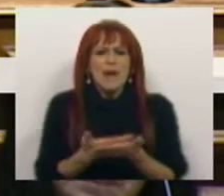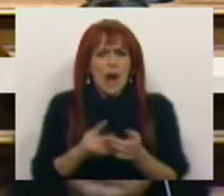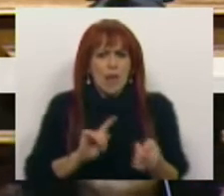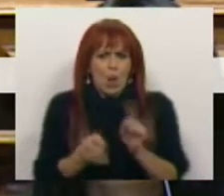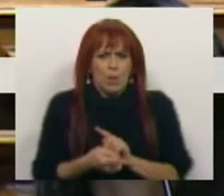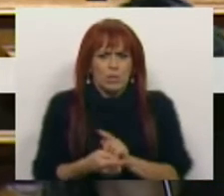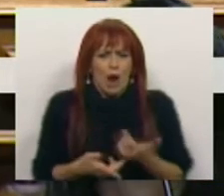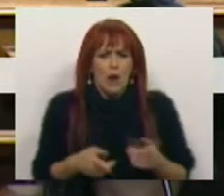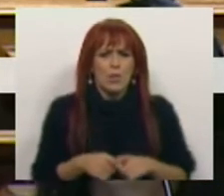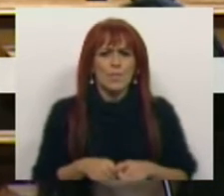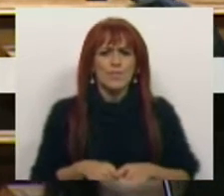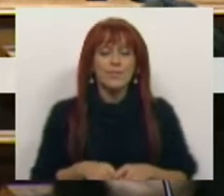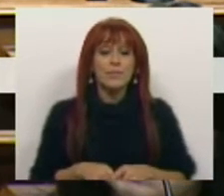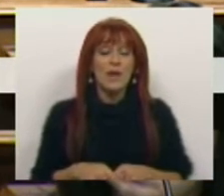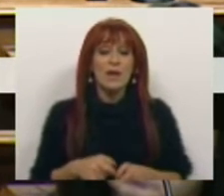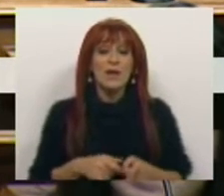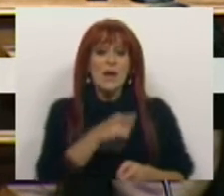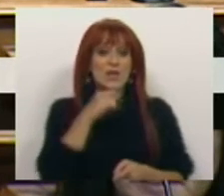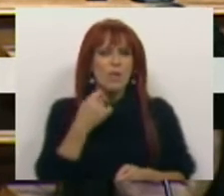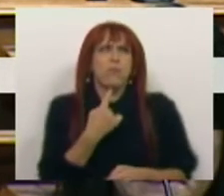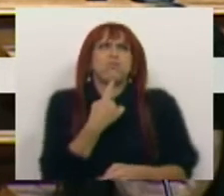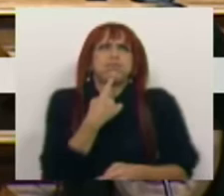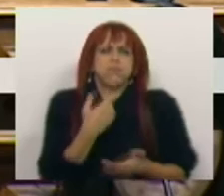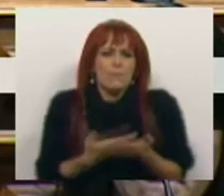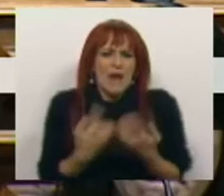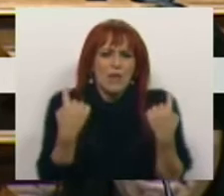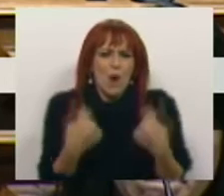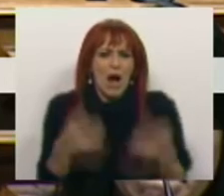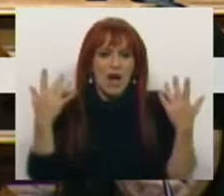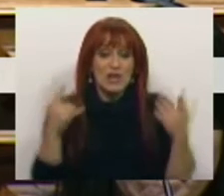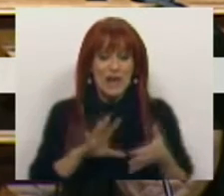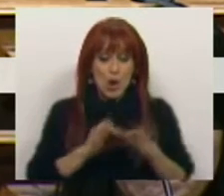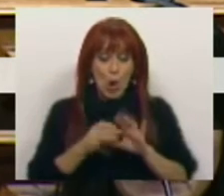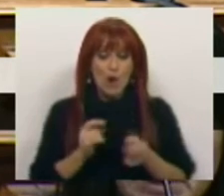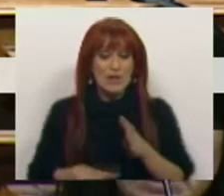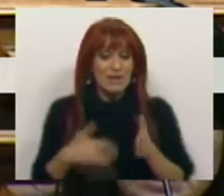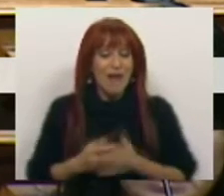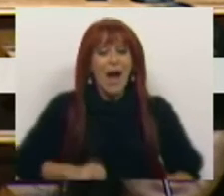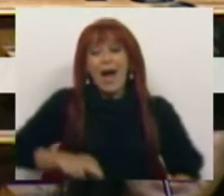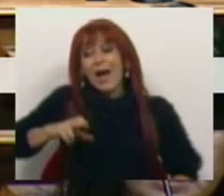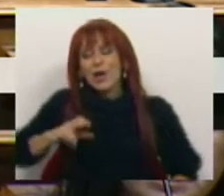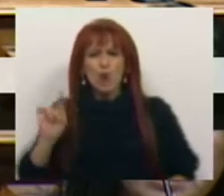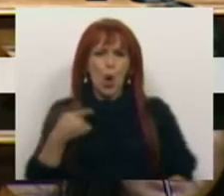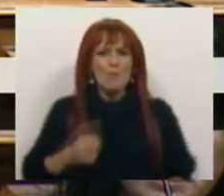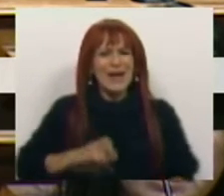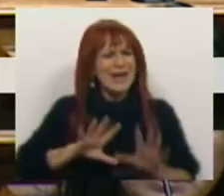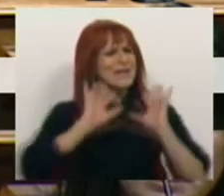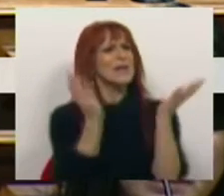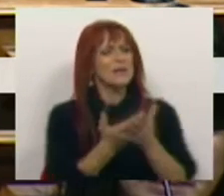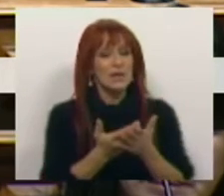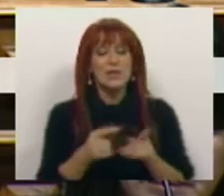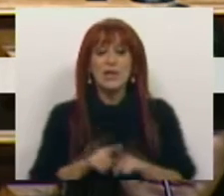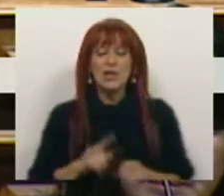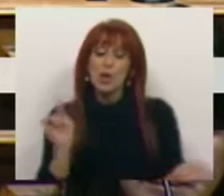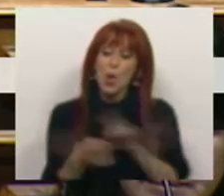Pelo contrário, sofre antes de um excesso de mercado. E esta lógica que cria ricos em vez de riqueza e